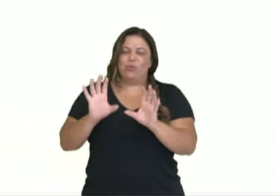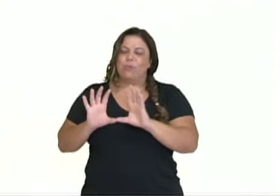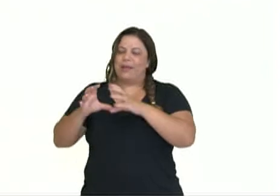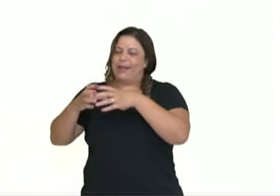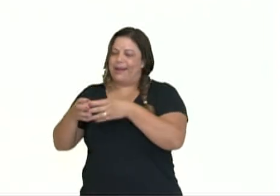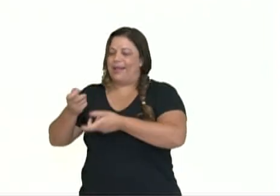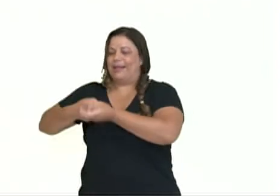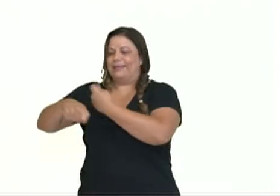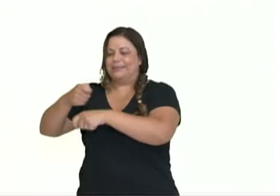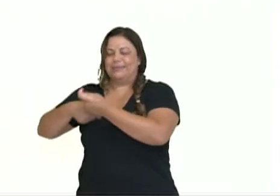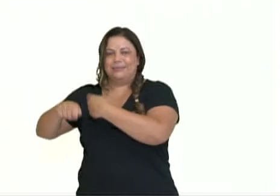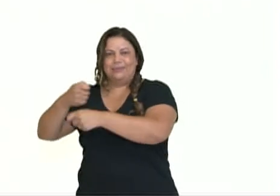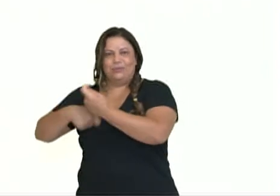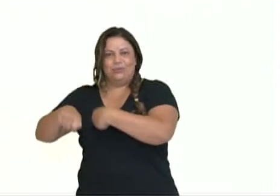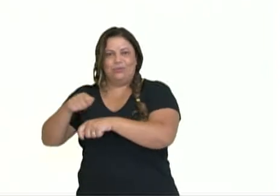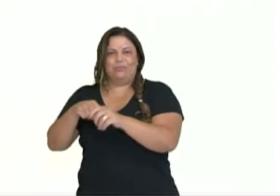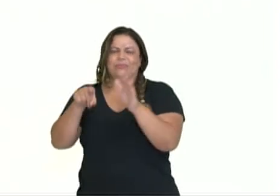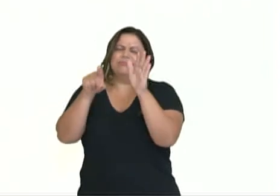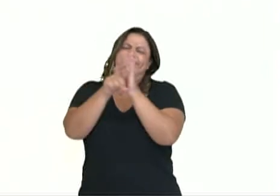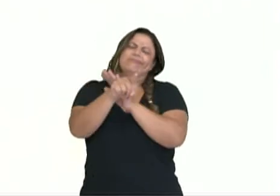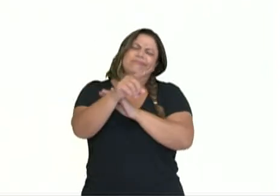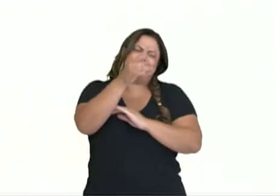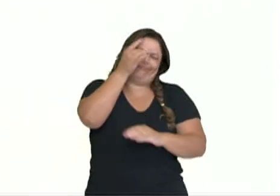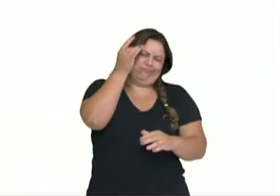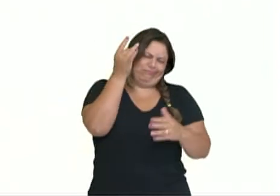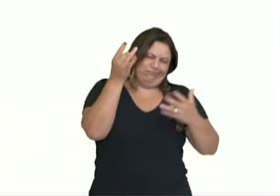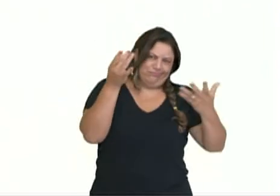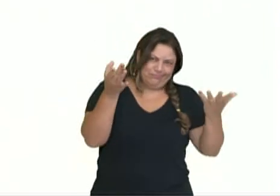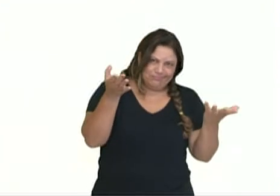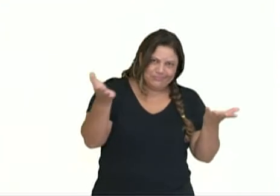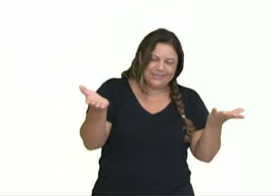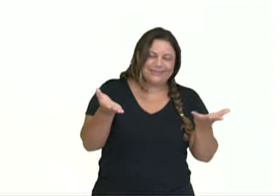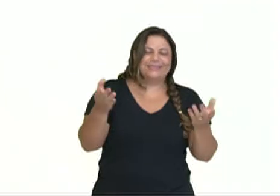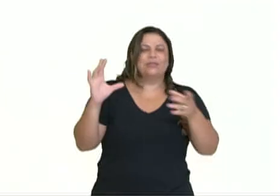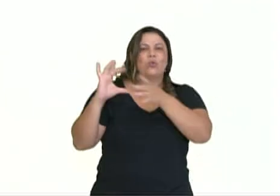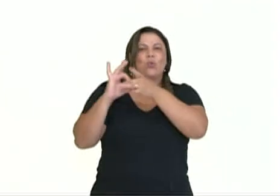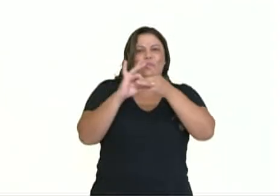Gente, perguntinha mais de contexto histórico, vamos lá.